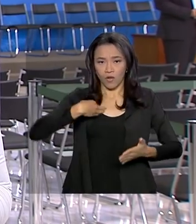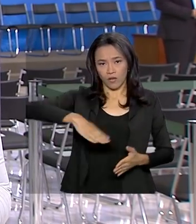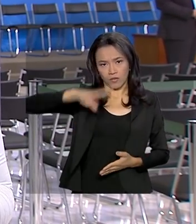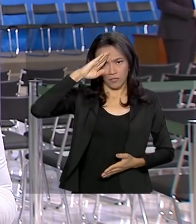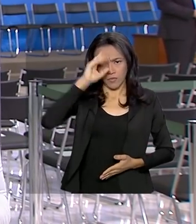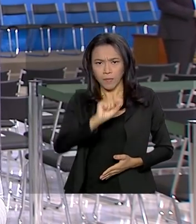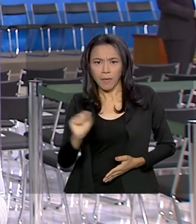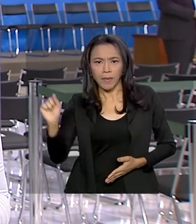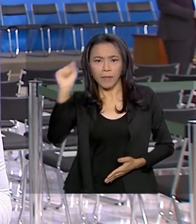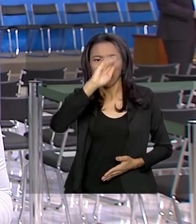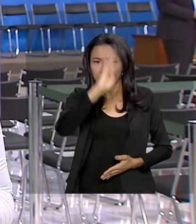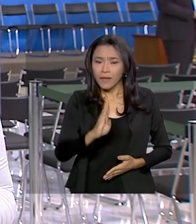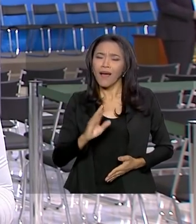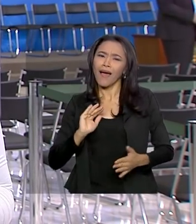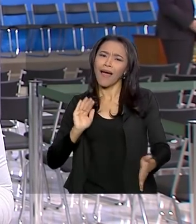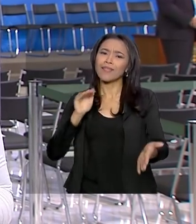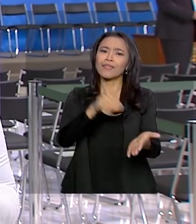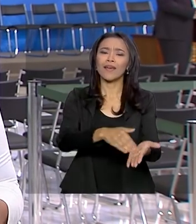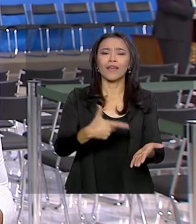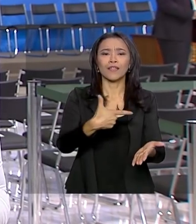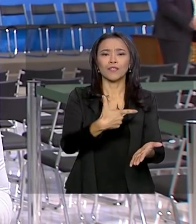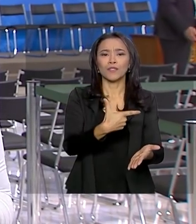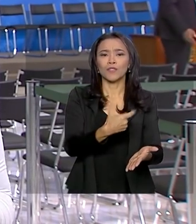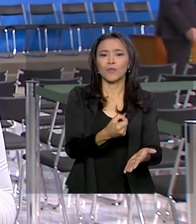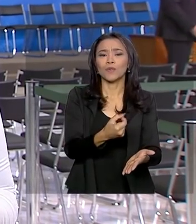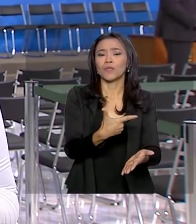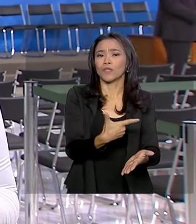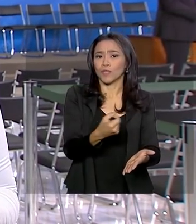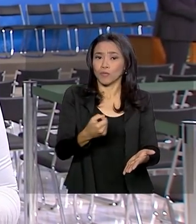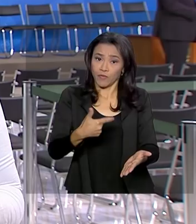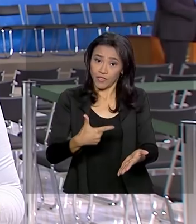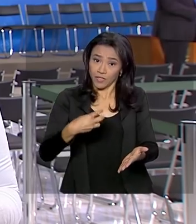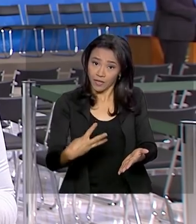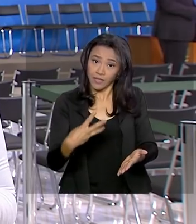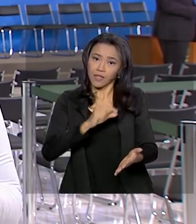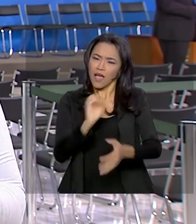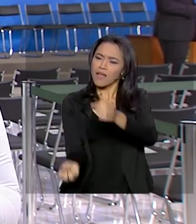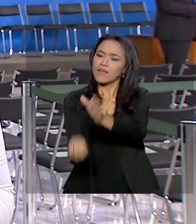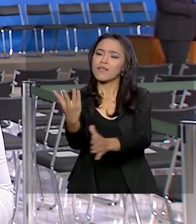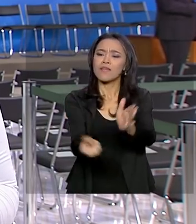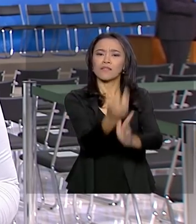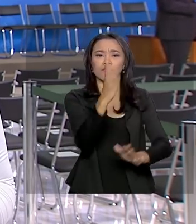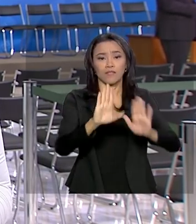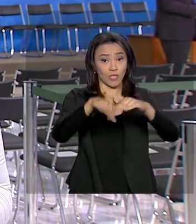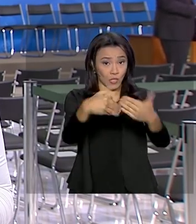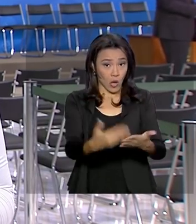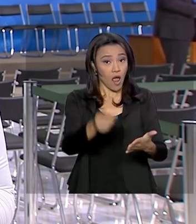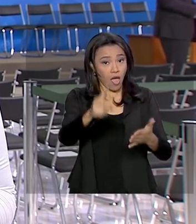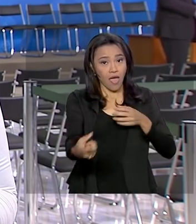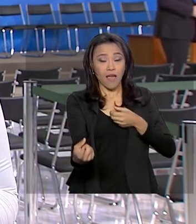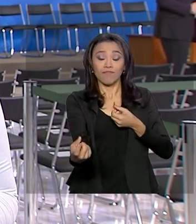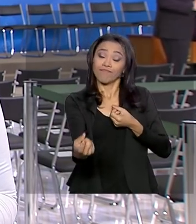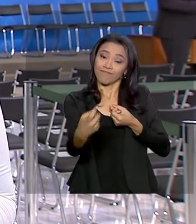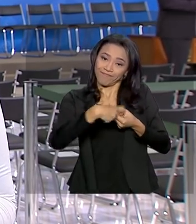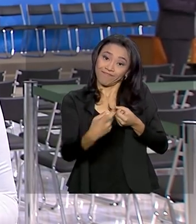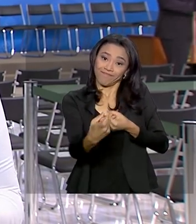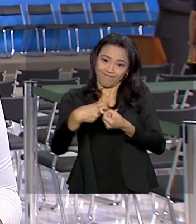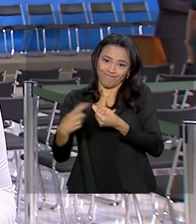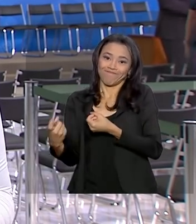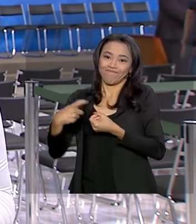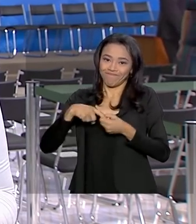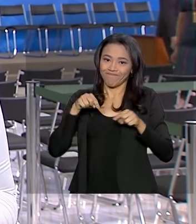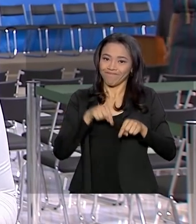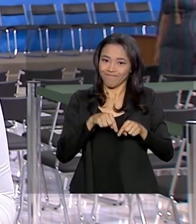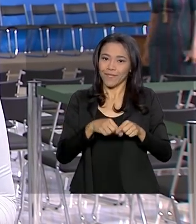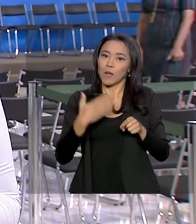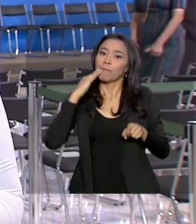até 2023. A criação dessas unidades será por adesão dos estados e o objetivo é promover